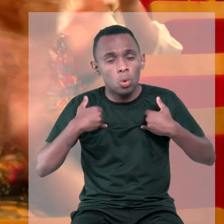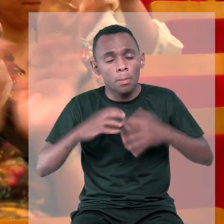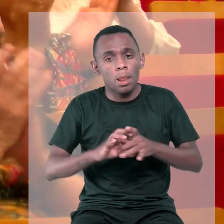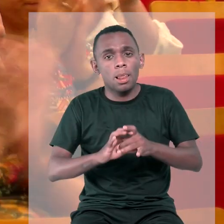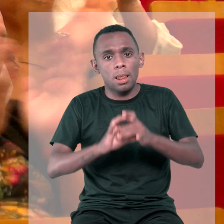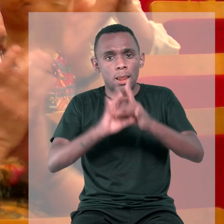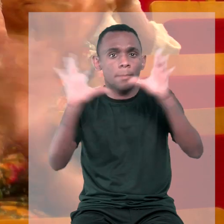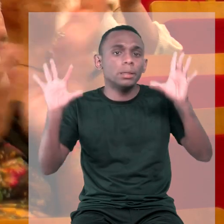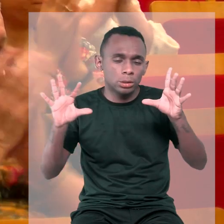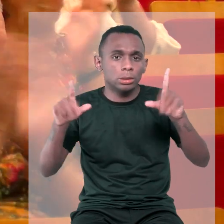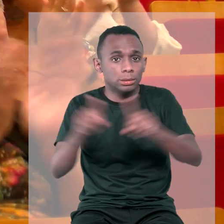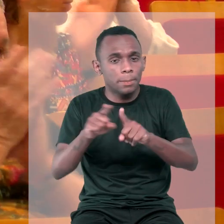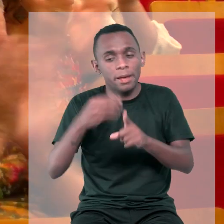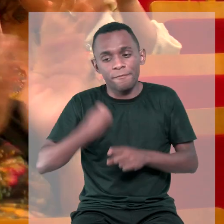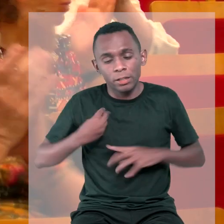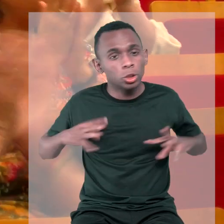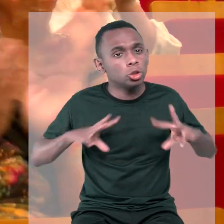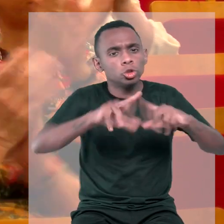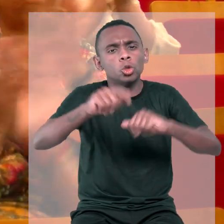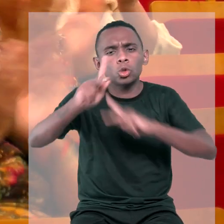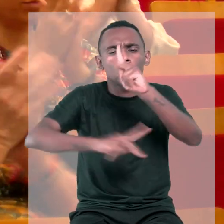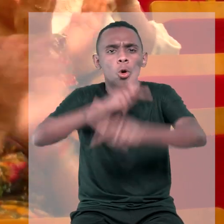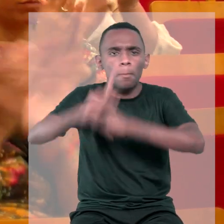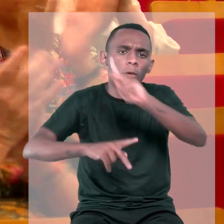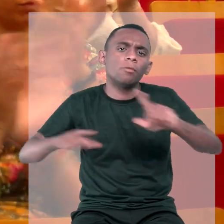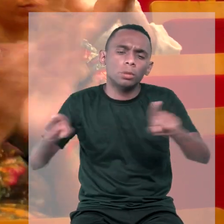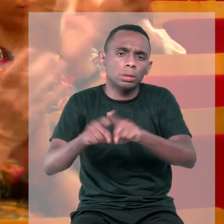Elton é contemplado com os aplausos da plateia.